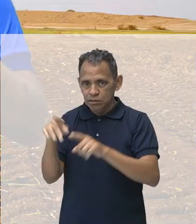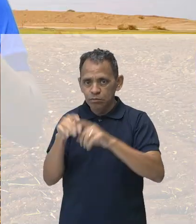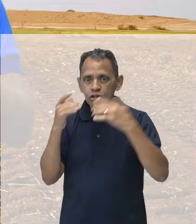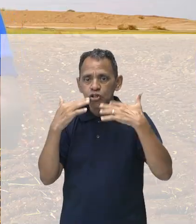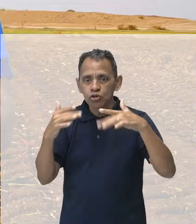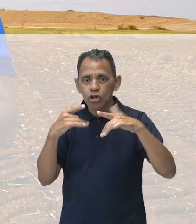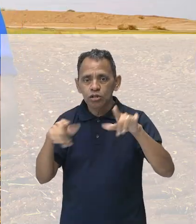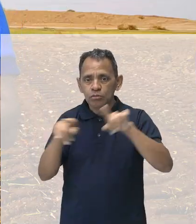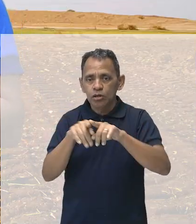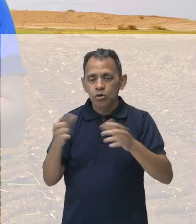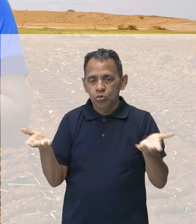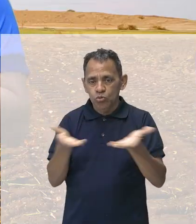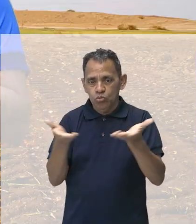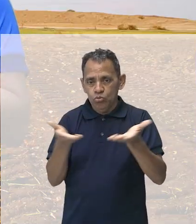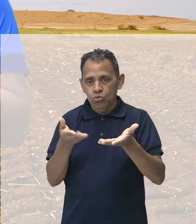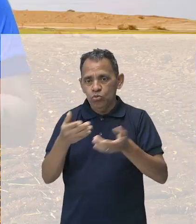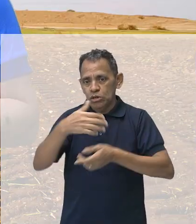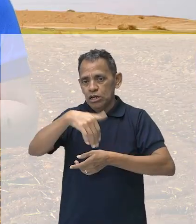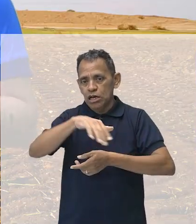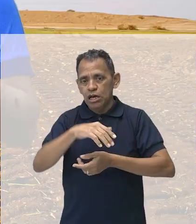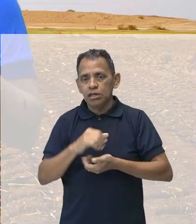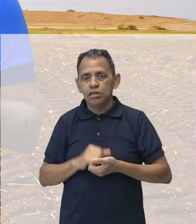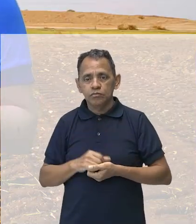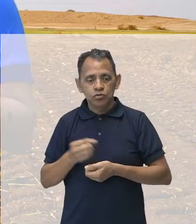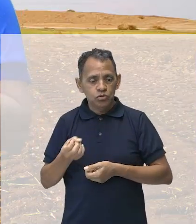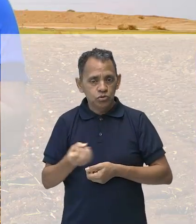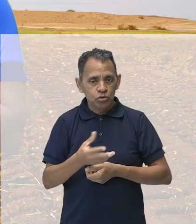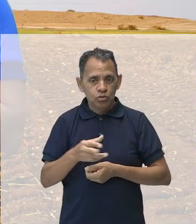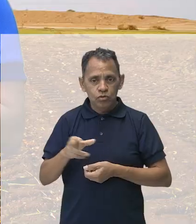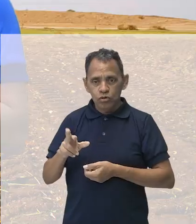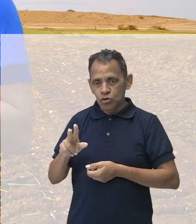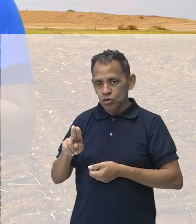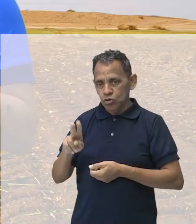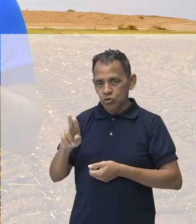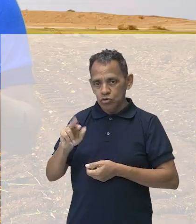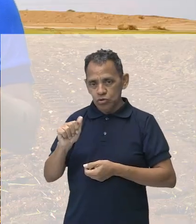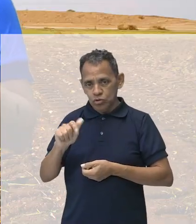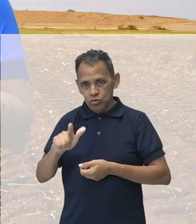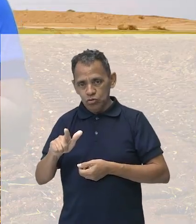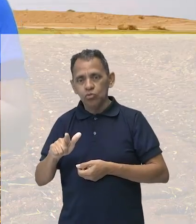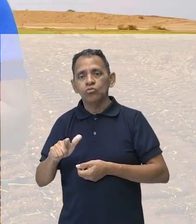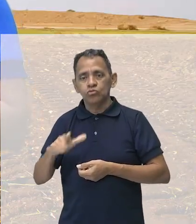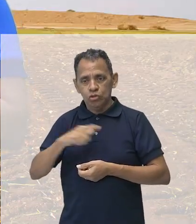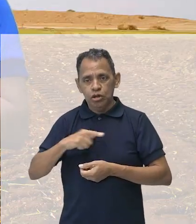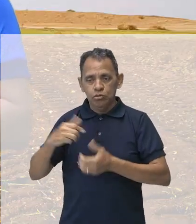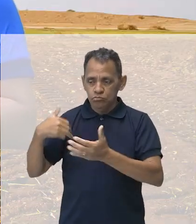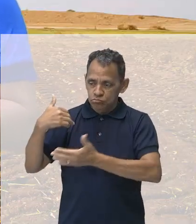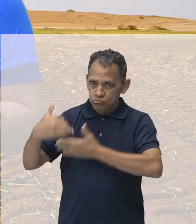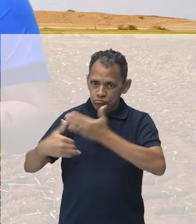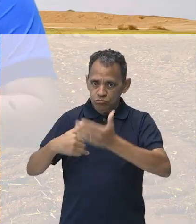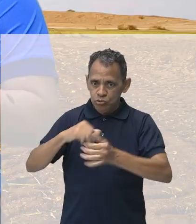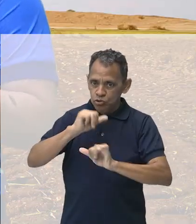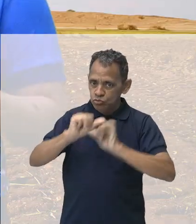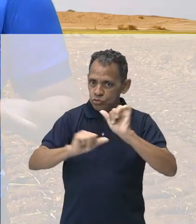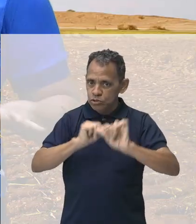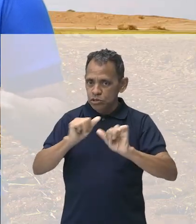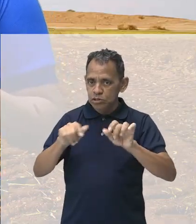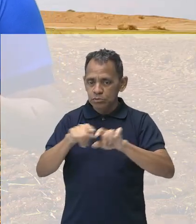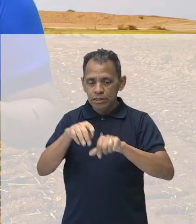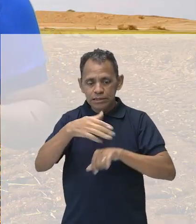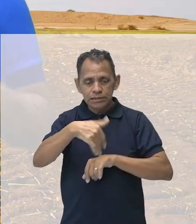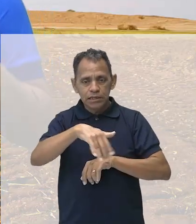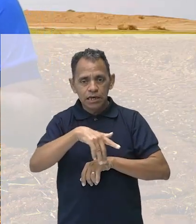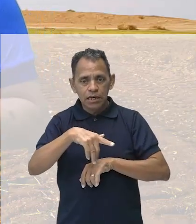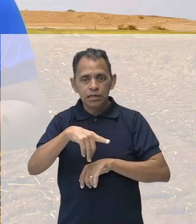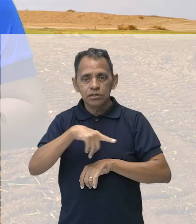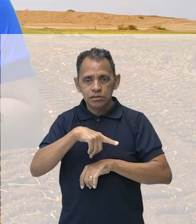essa parte ali do novo rural está em processo de transformação, de mudanças, e o espaço ele